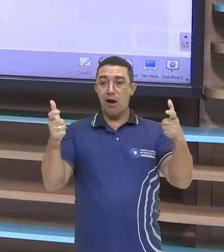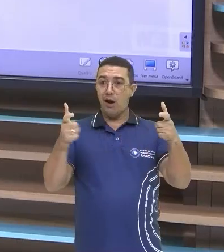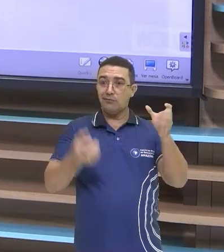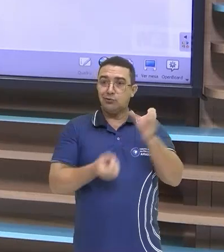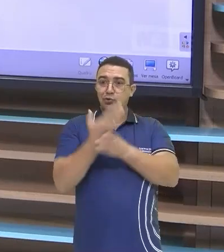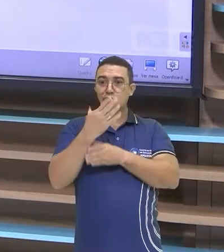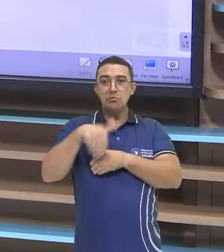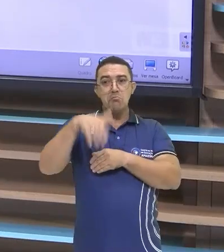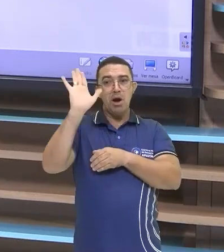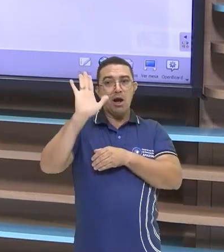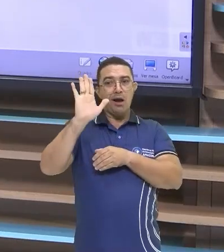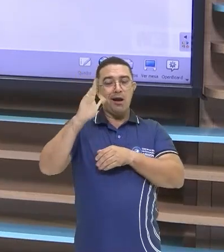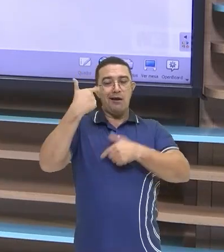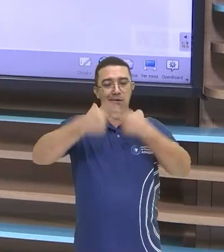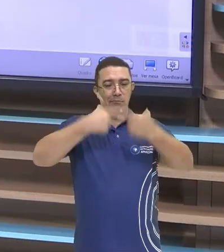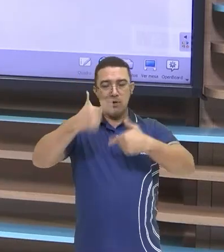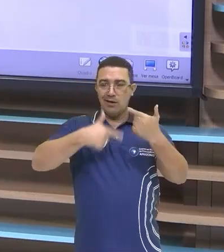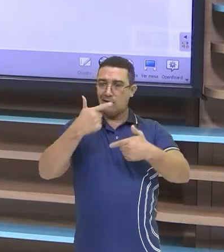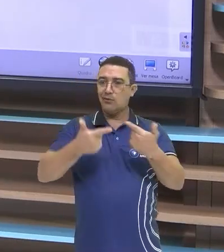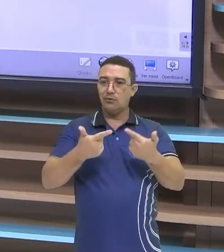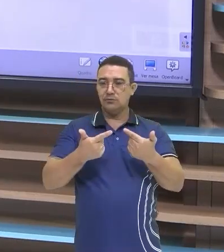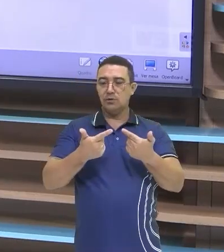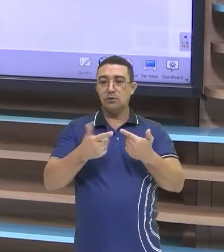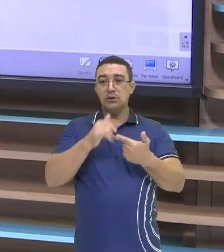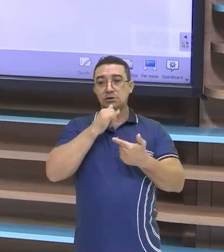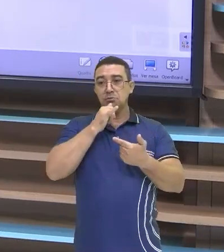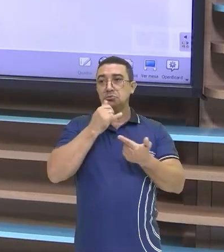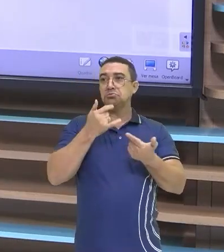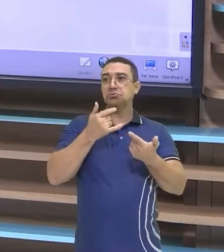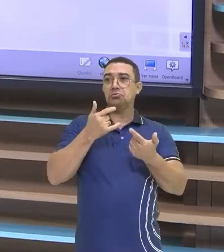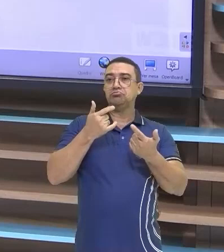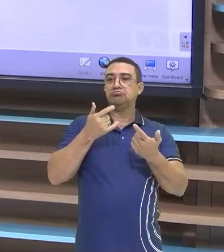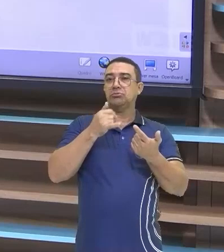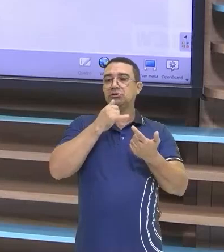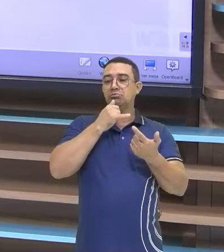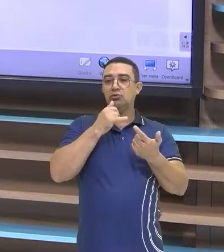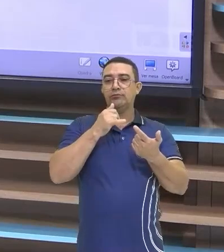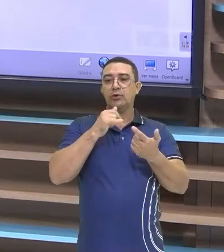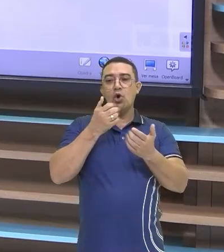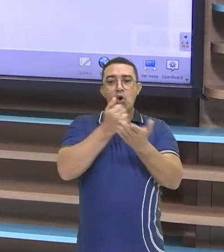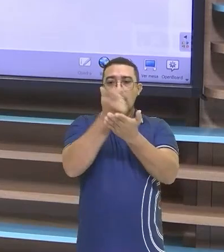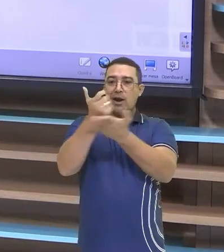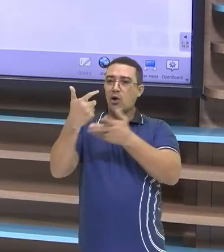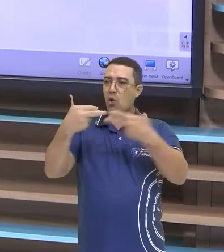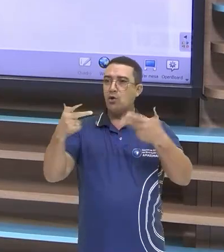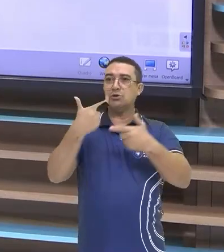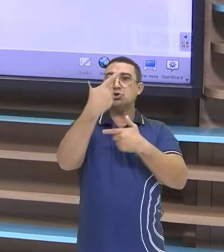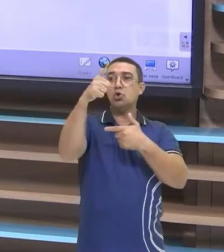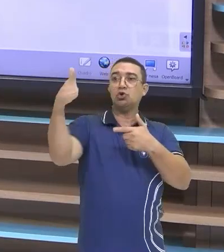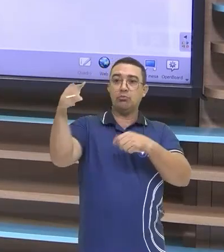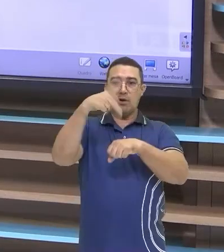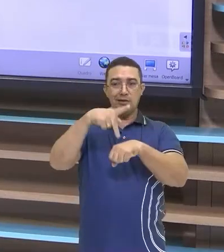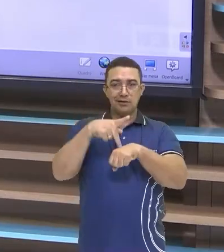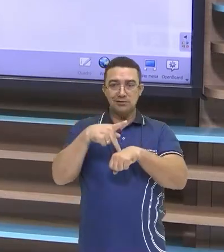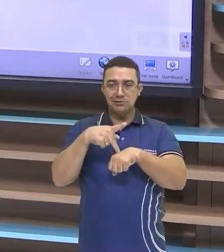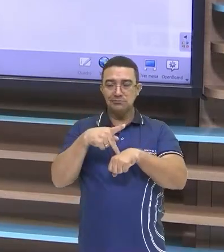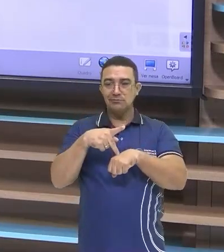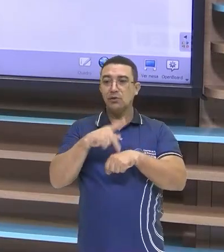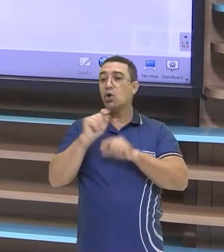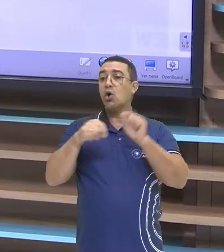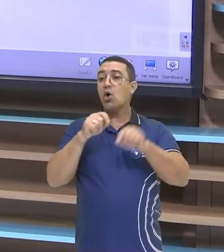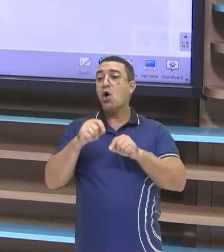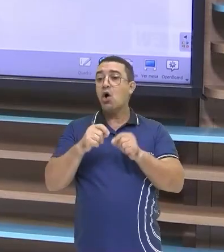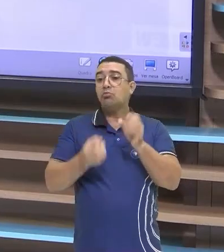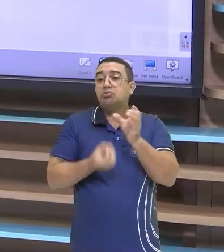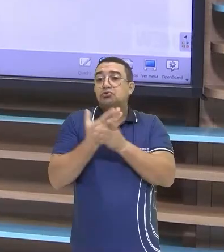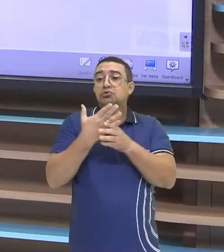você consome tudo que é de fora, você não gera emprego, você não gera renda dentro do seu próprio território. Por isso os países criam essas tarifas,